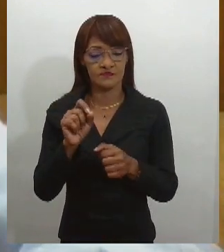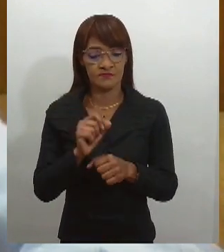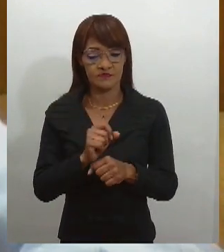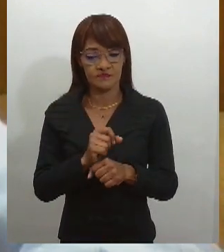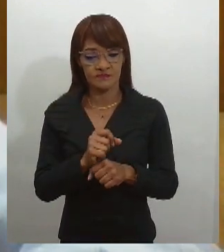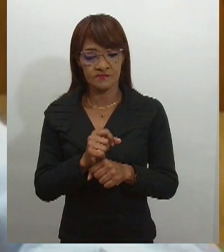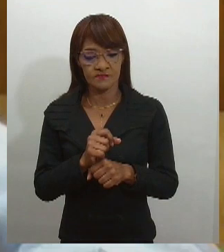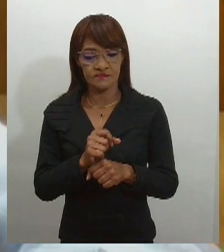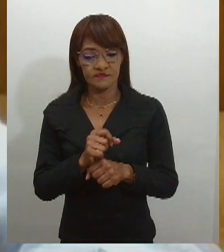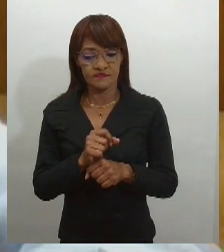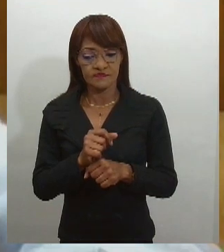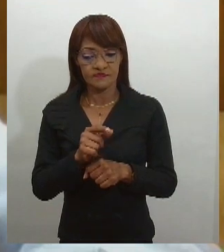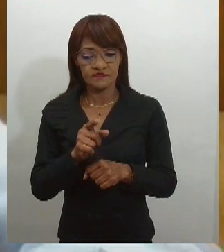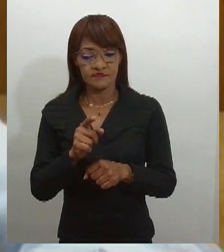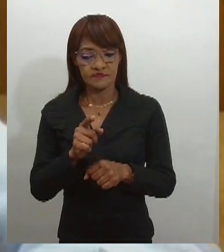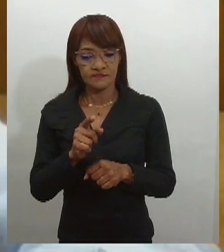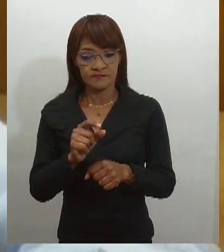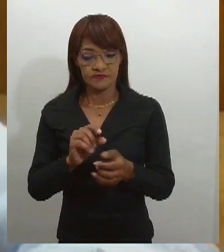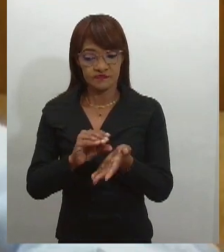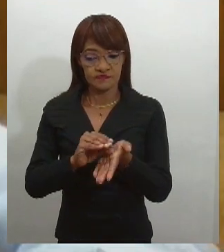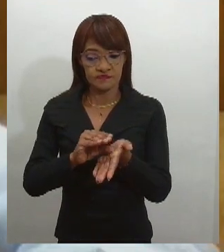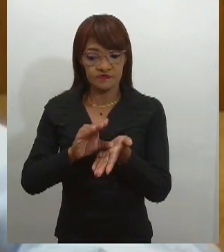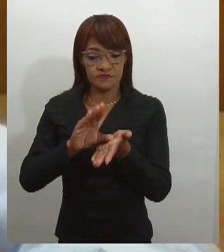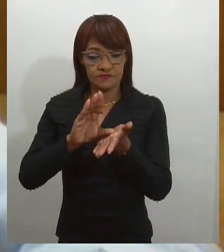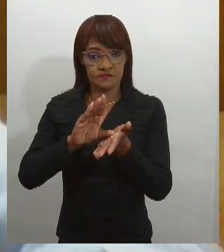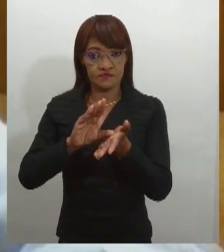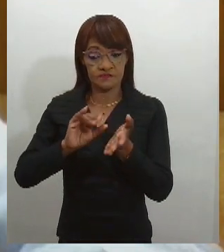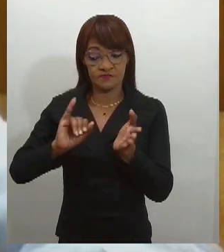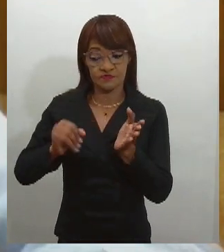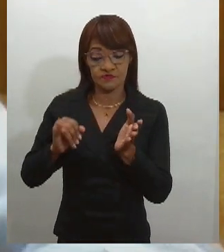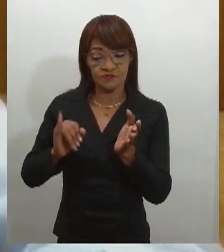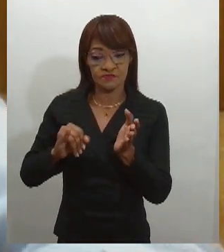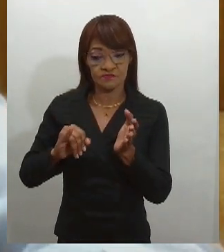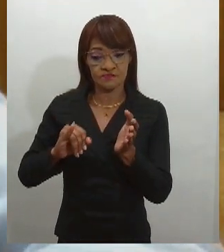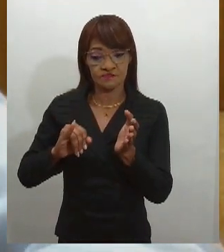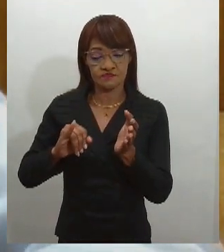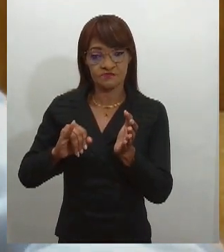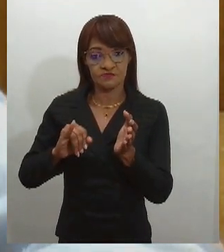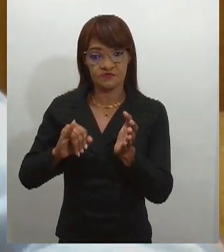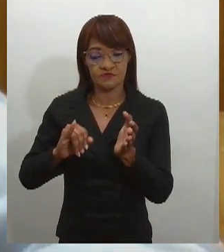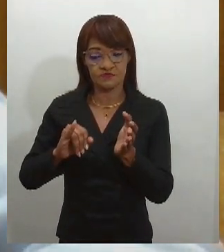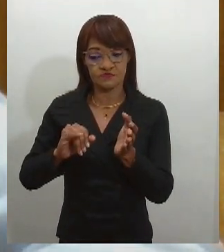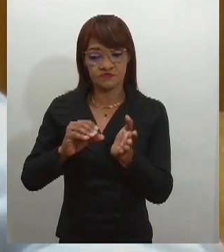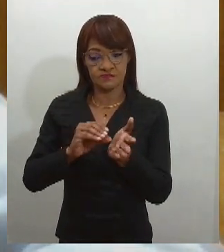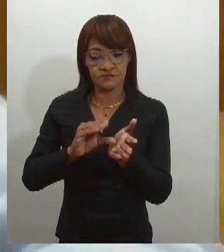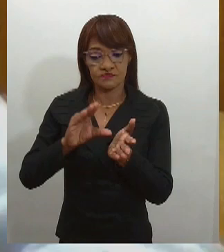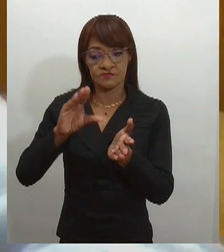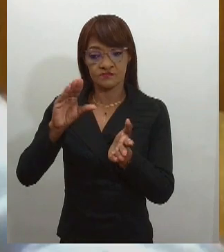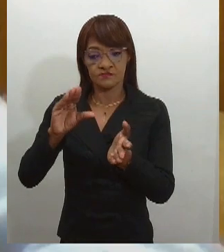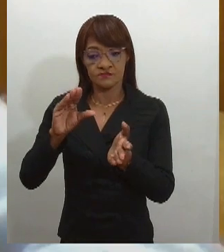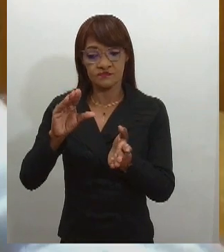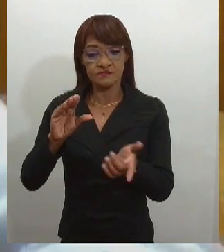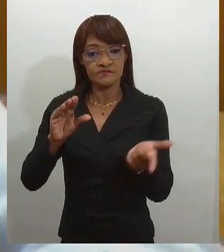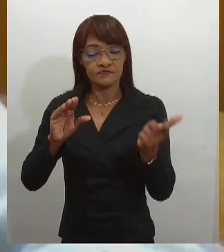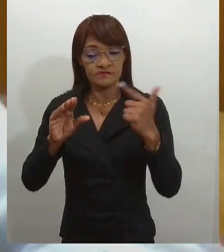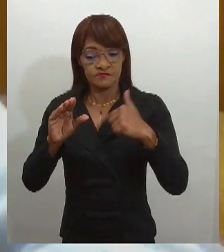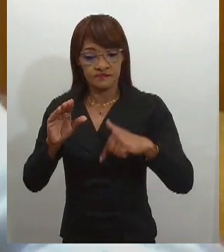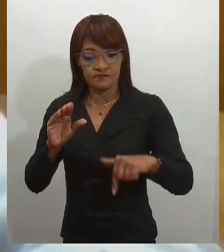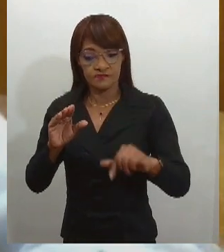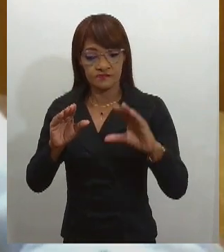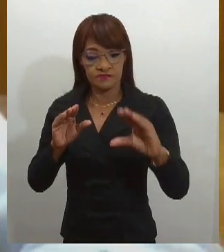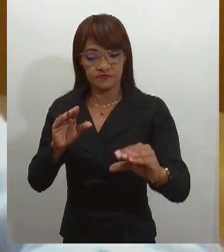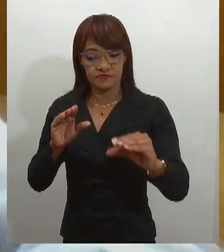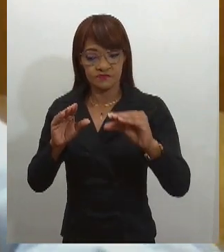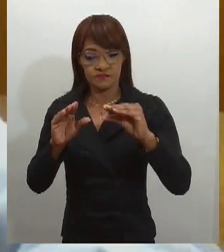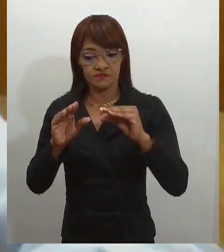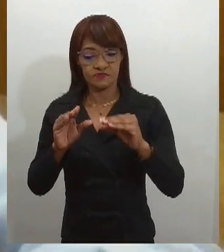uma dívida alta, que um juros alto, e simplesmente vai pegar de novo um valor que vai se endividar e não vai conseguir